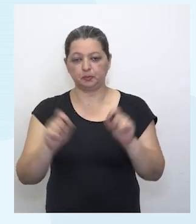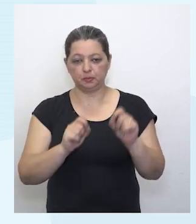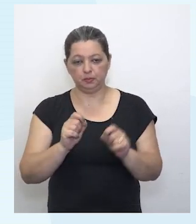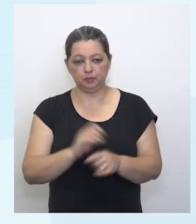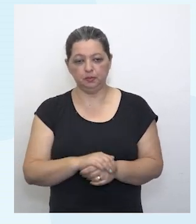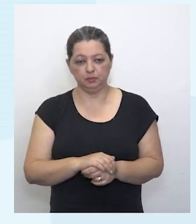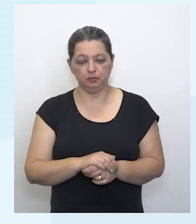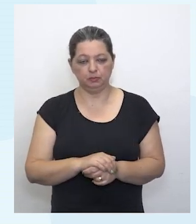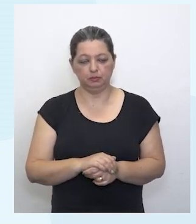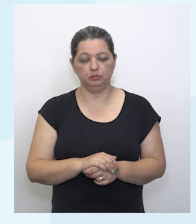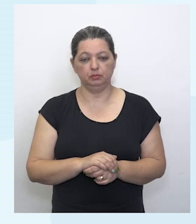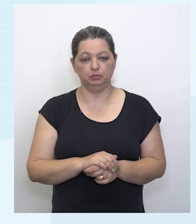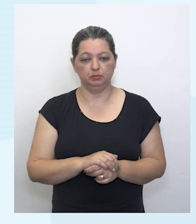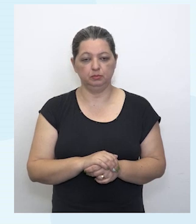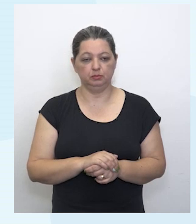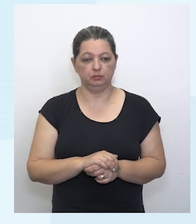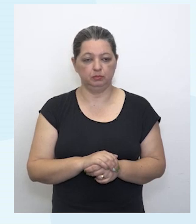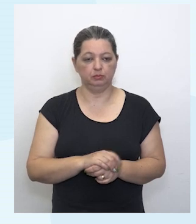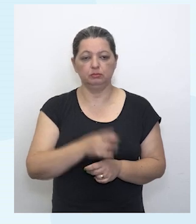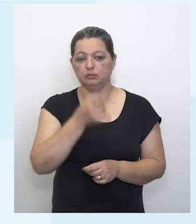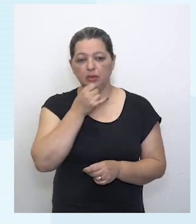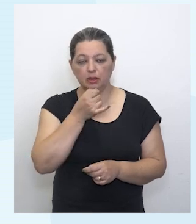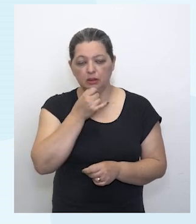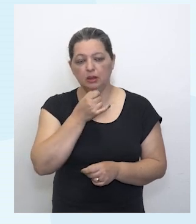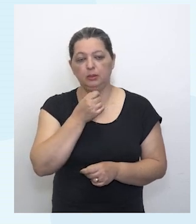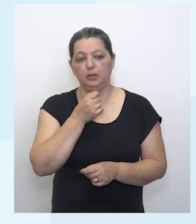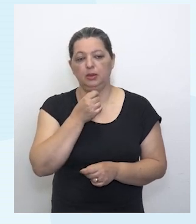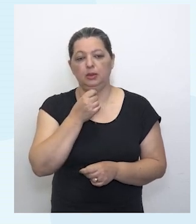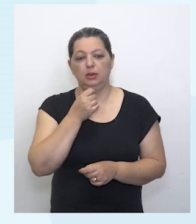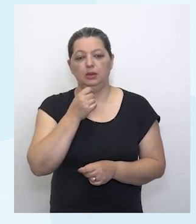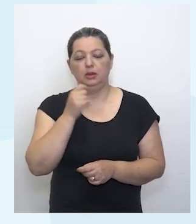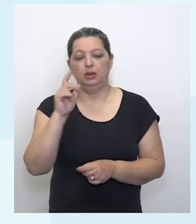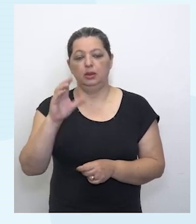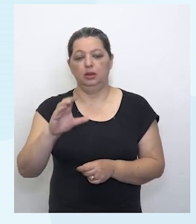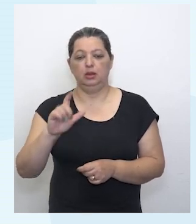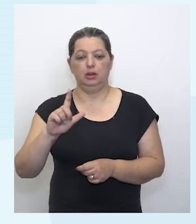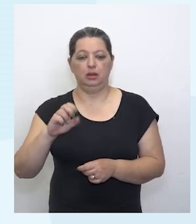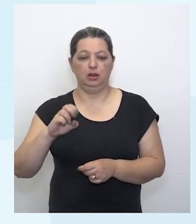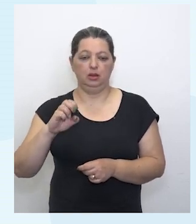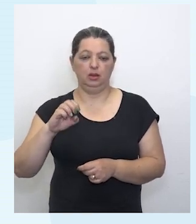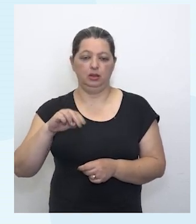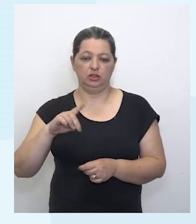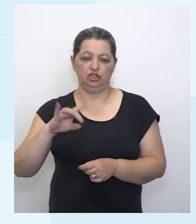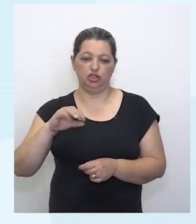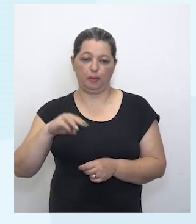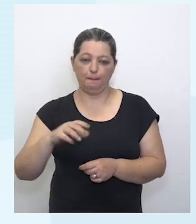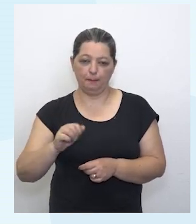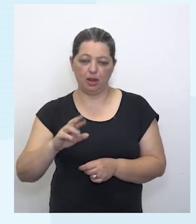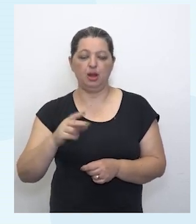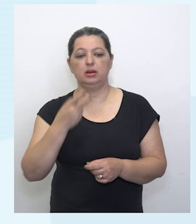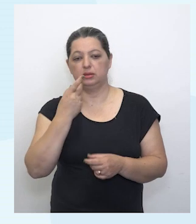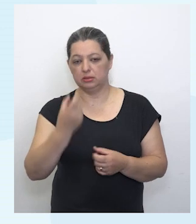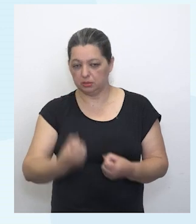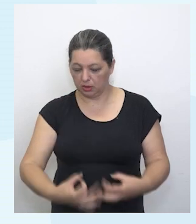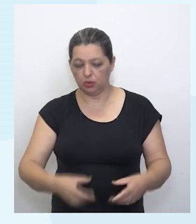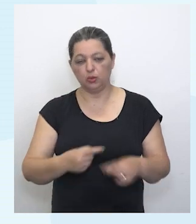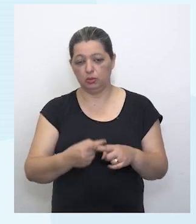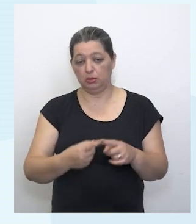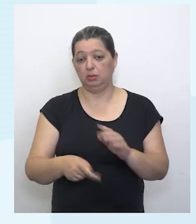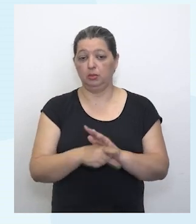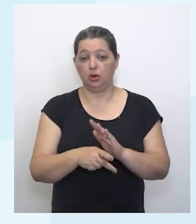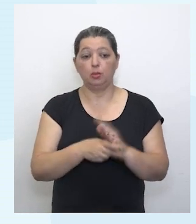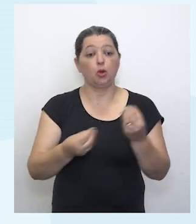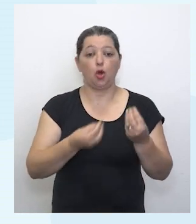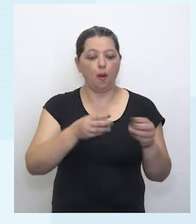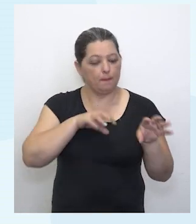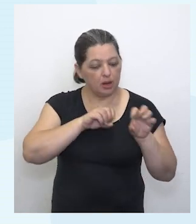essa questão, né, como a Cleidmar falou um pouquinho um tempo antes, né, a gente trabalhar essas questões da educação financeira, a gente também